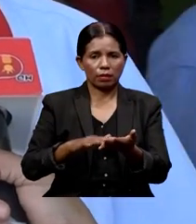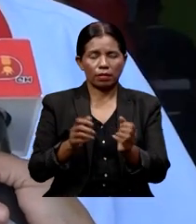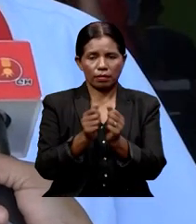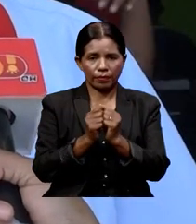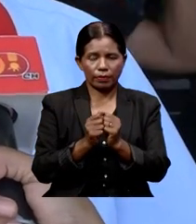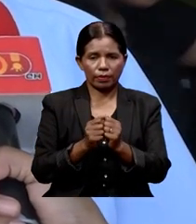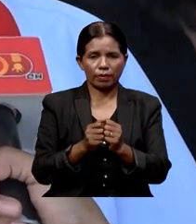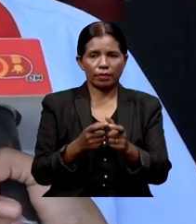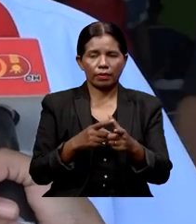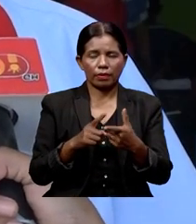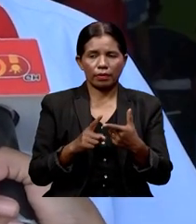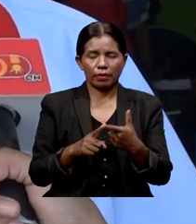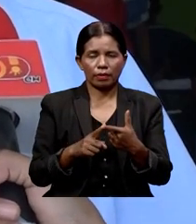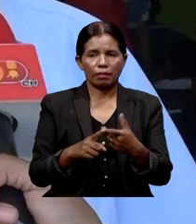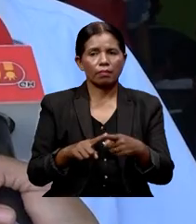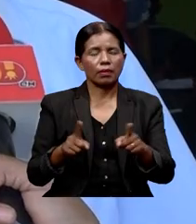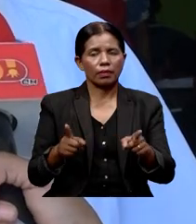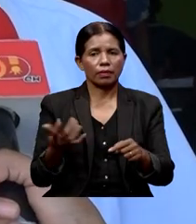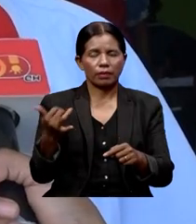liksa e mai be